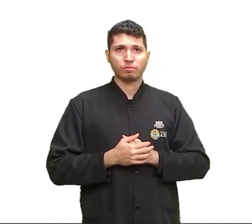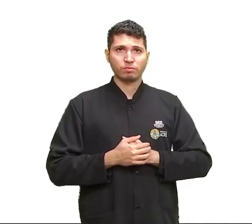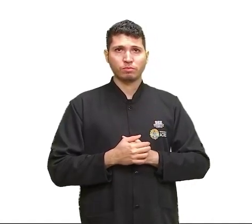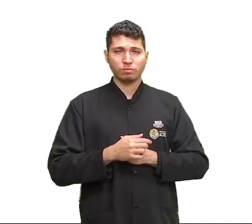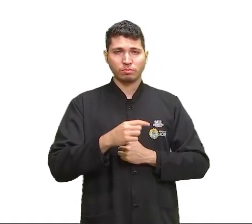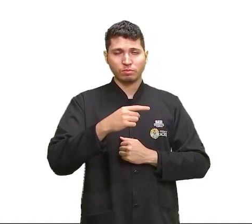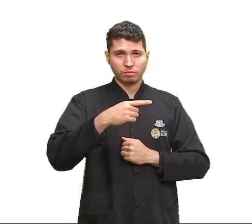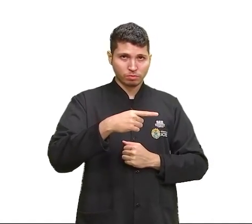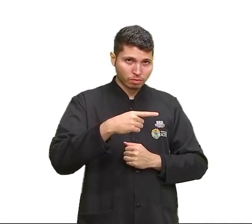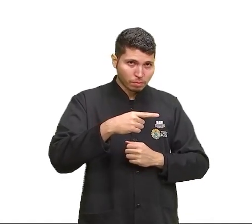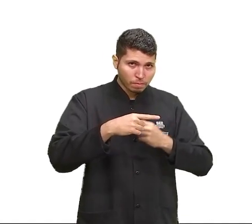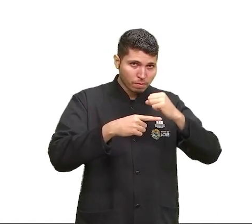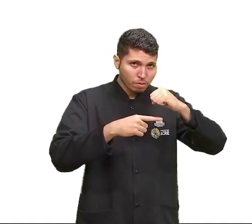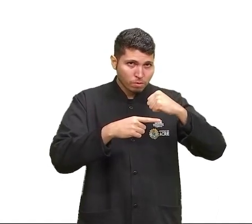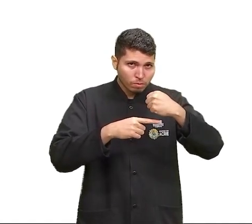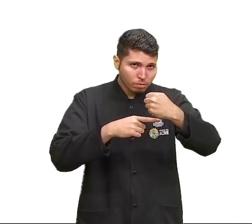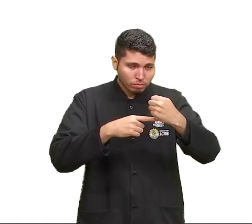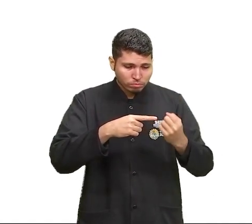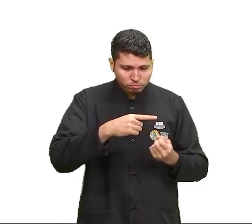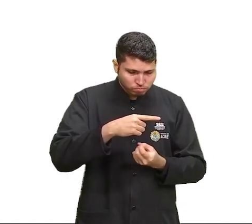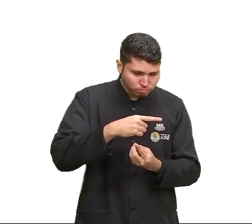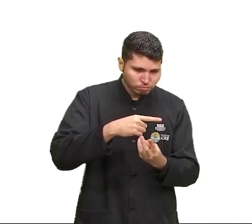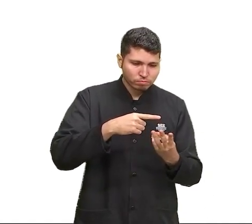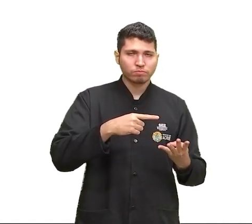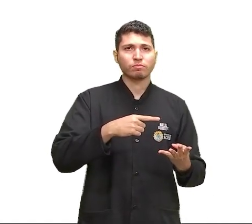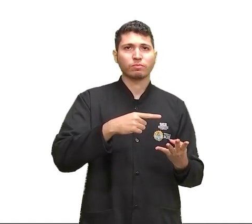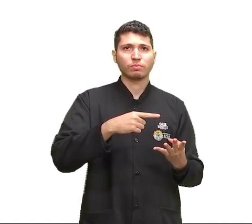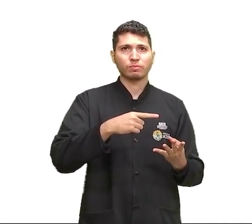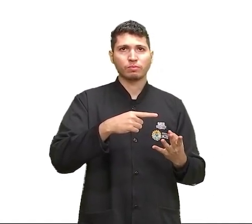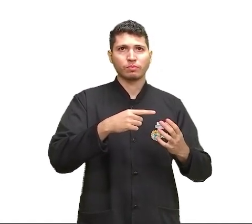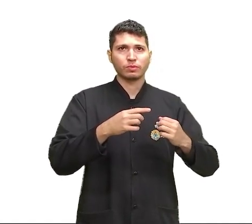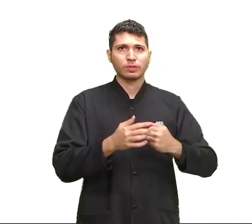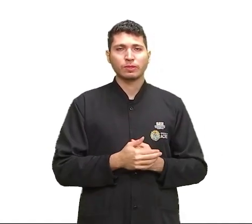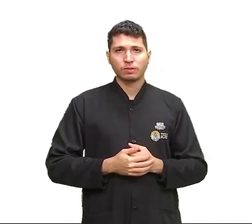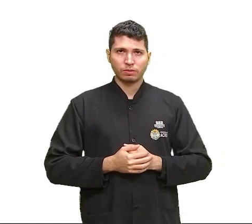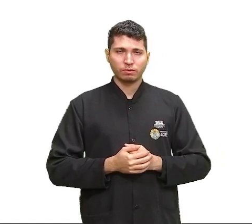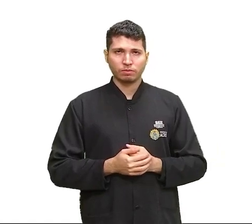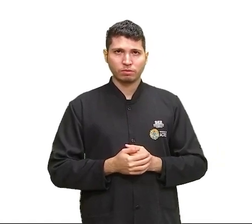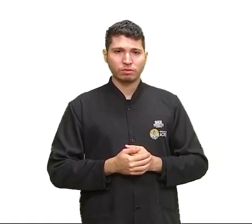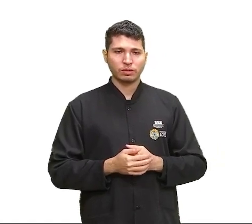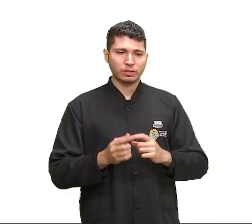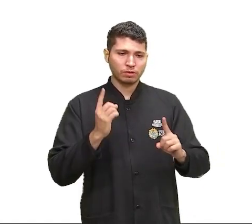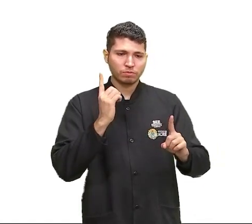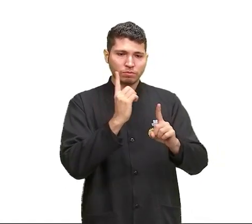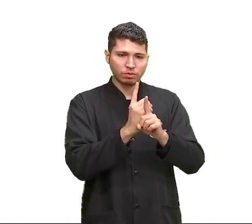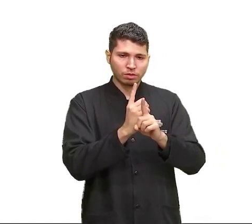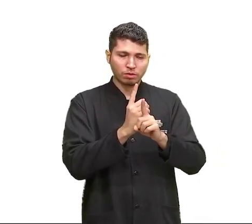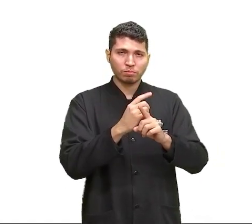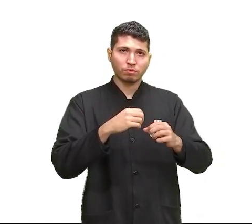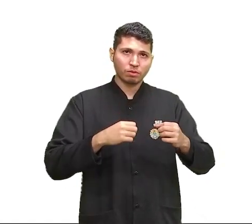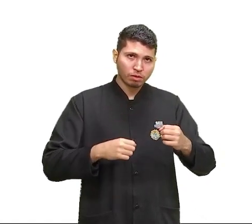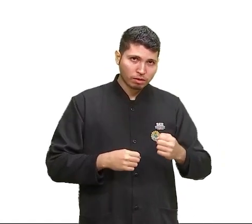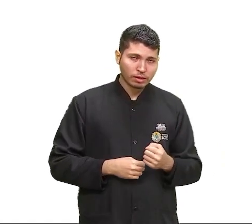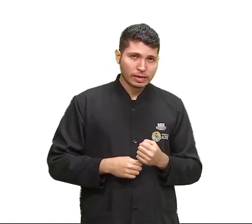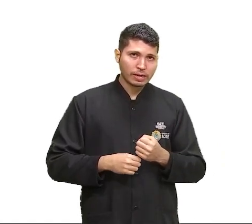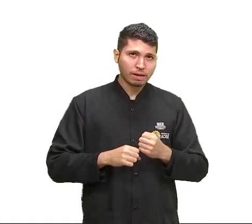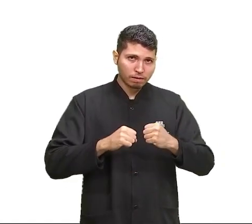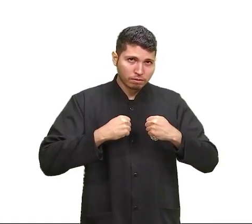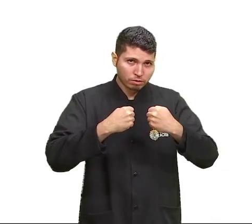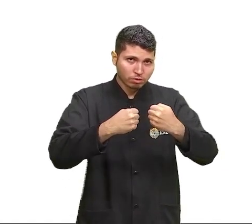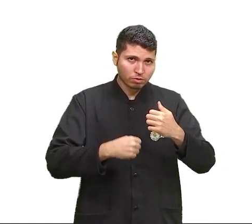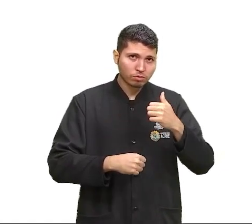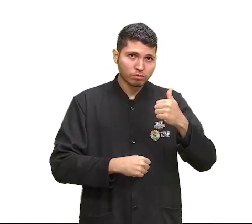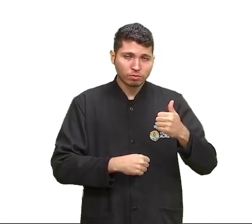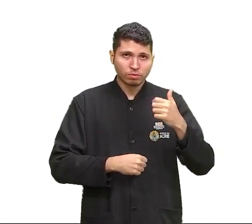gente só soma, porque percebam que quando descobrimos a resistência de 1 e 2, a gente já vai analisar que